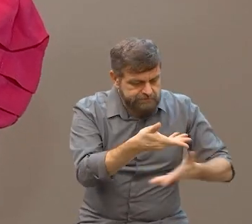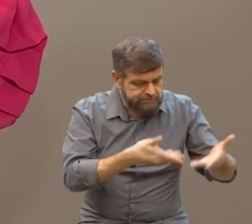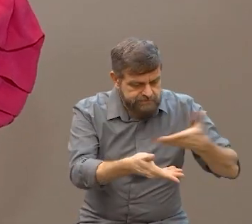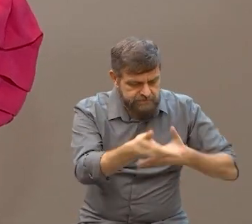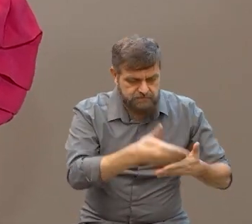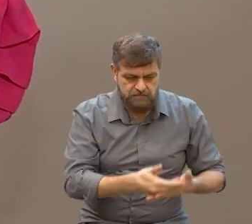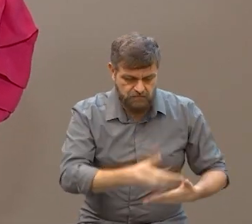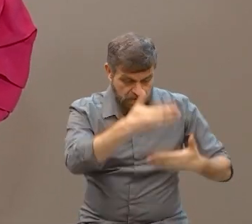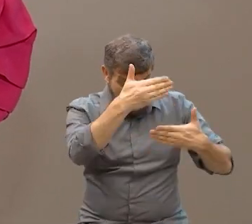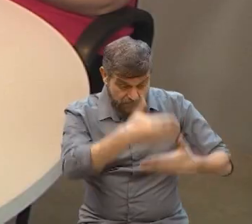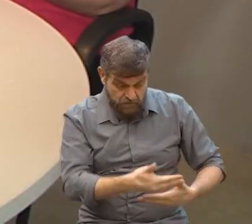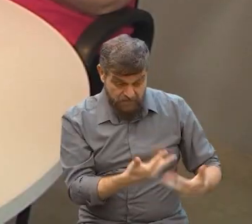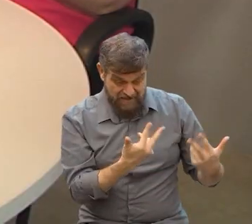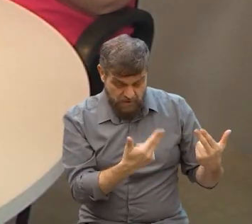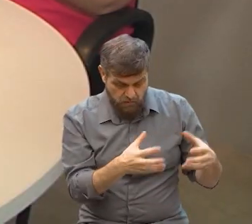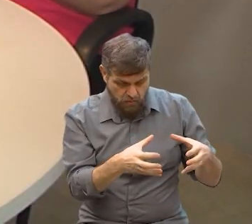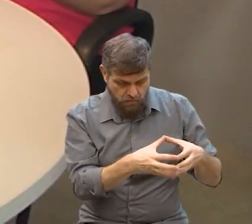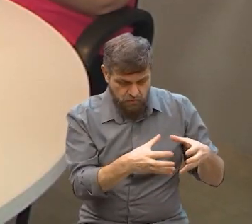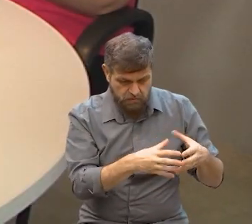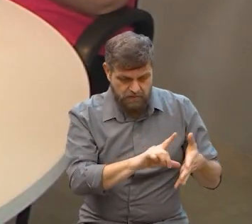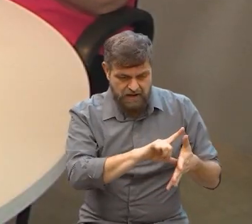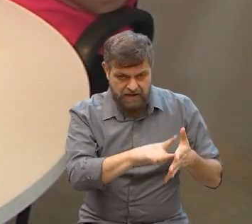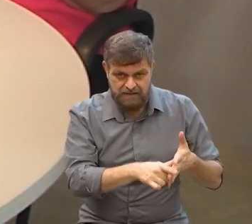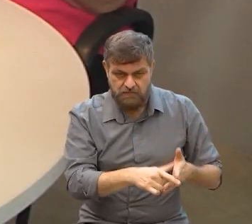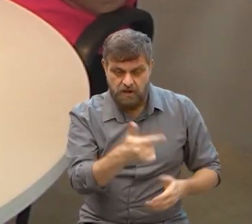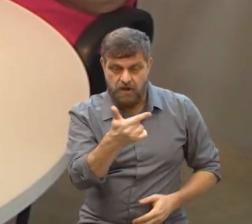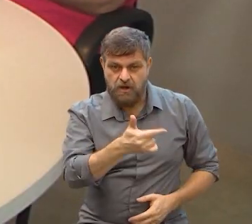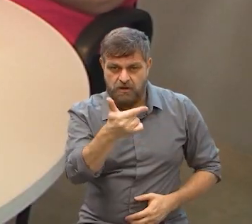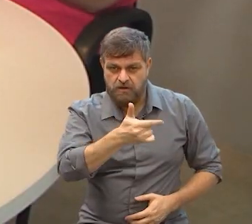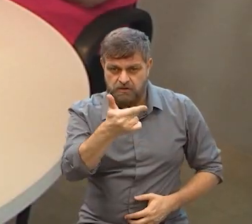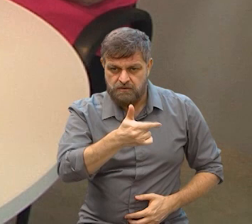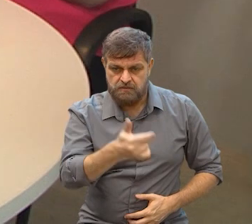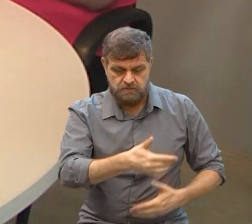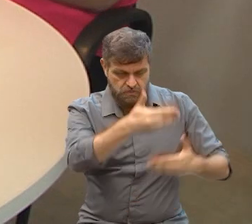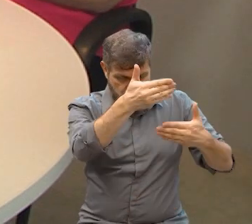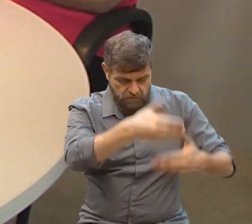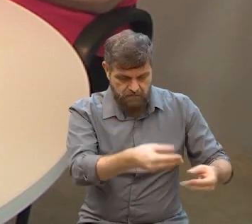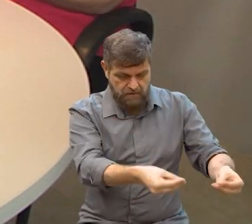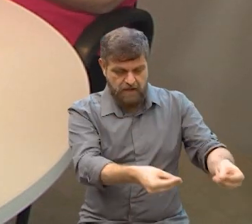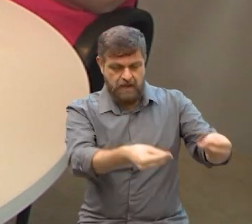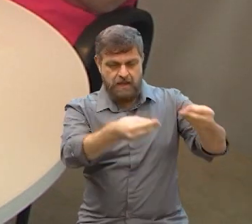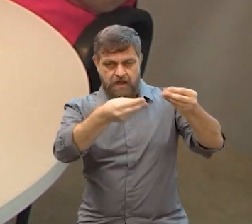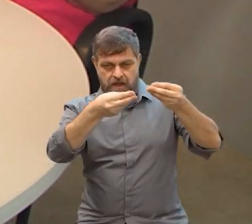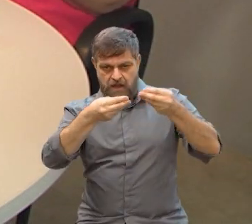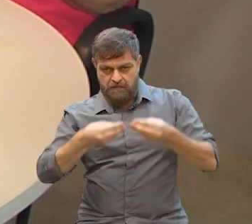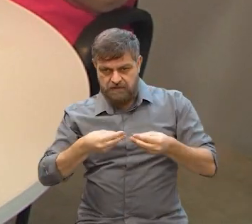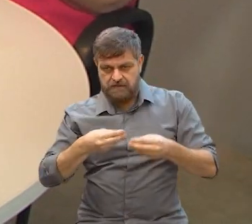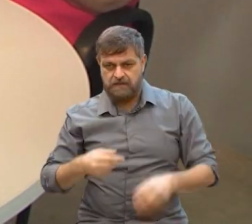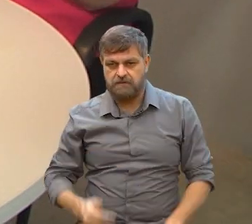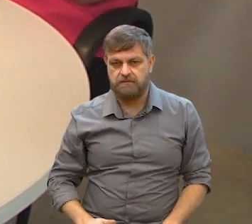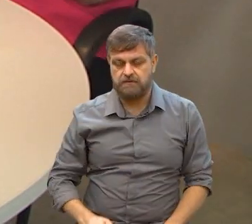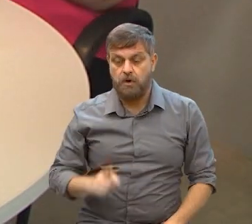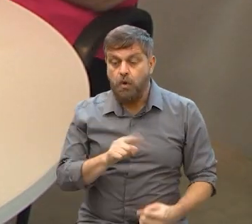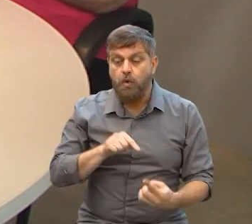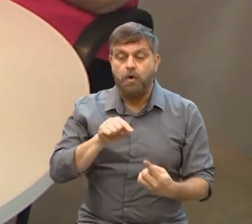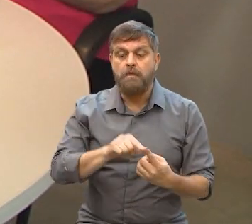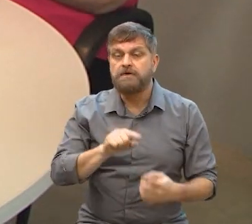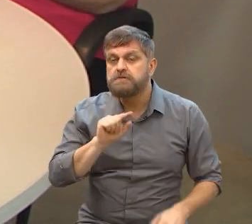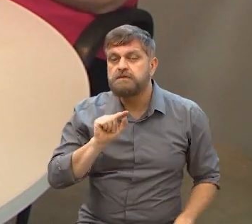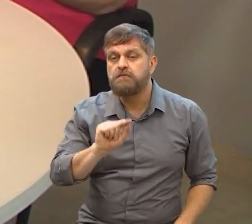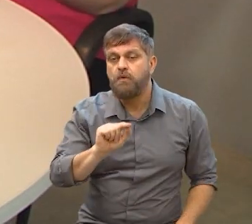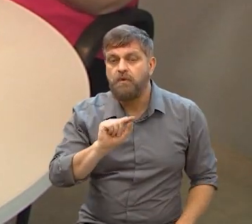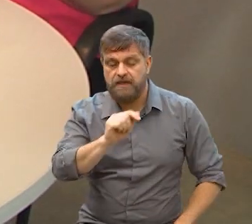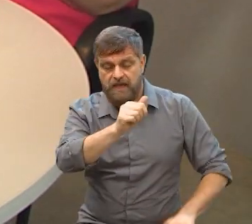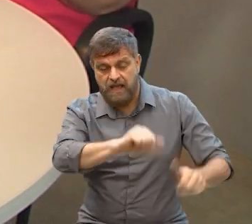a mesma prova em grupo e entreguem um segundo gabarito em grupo. E qual que é o objetivo